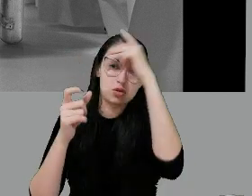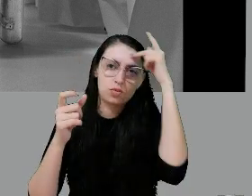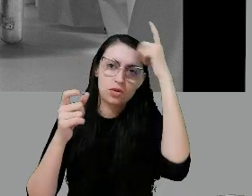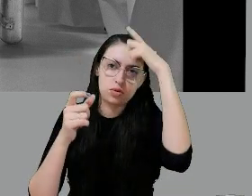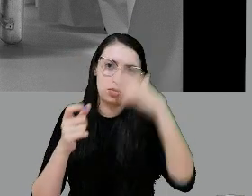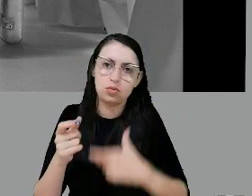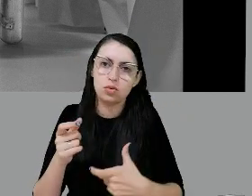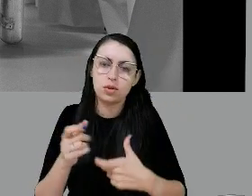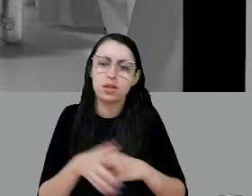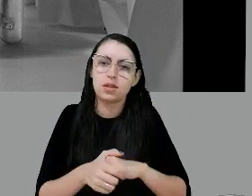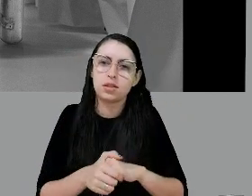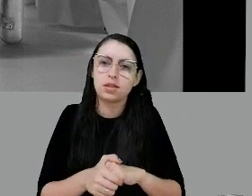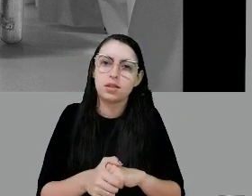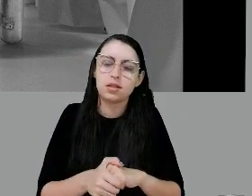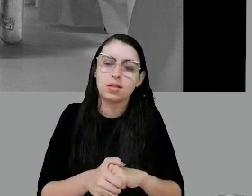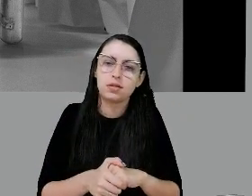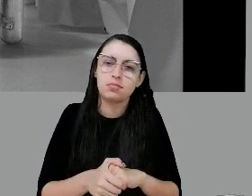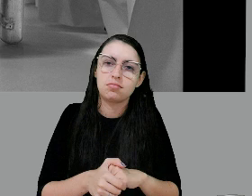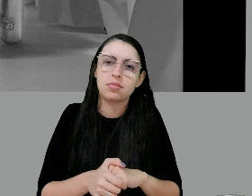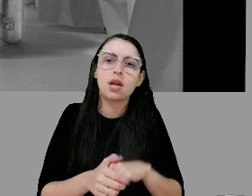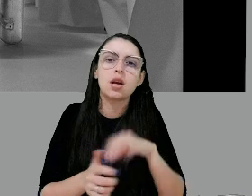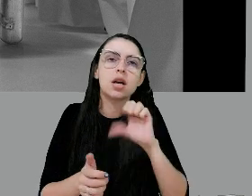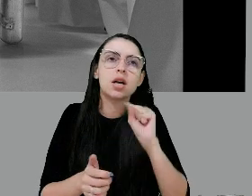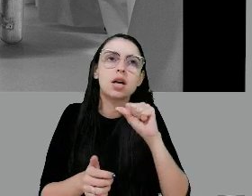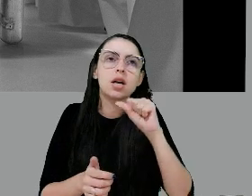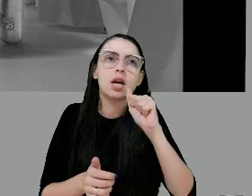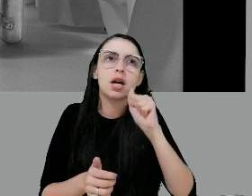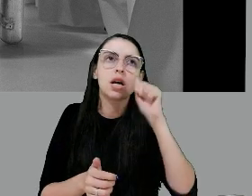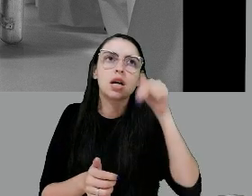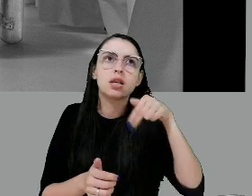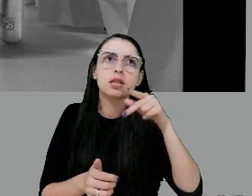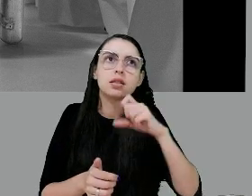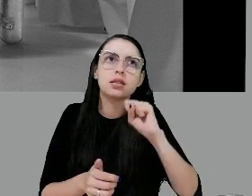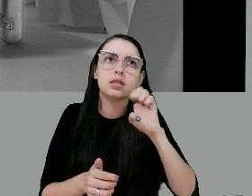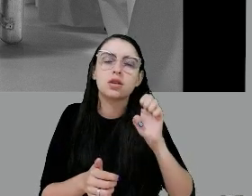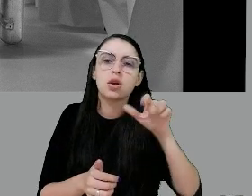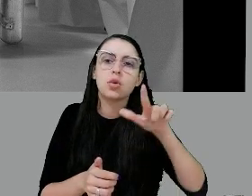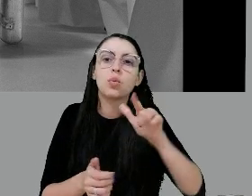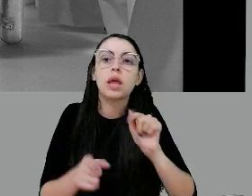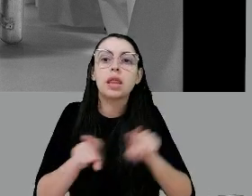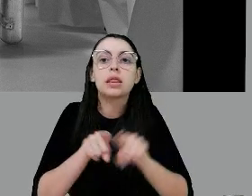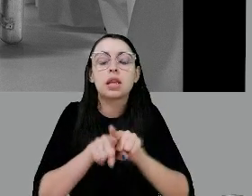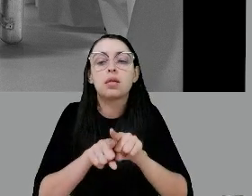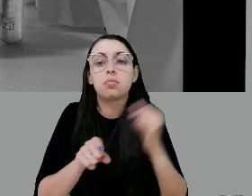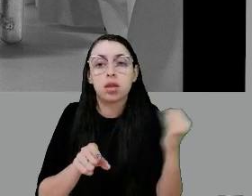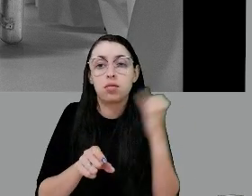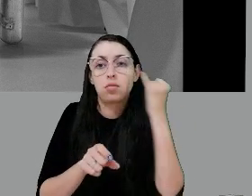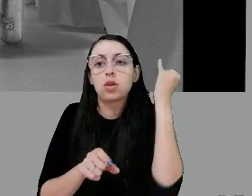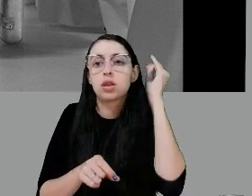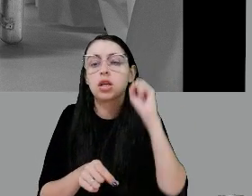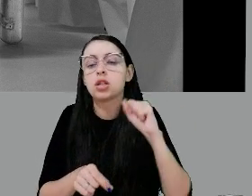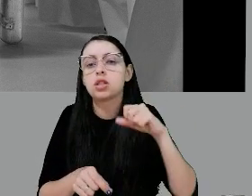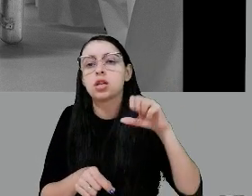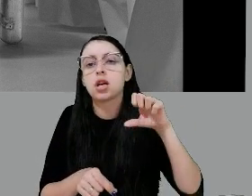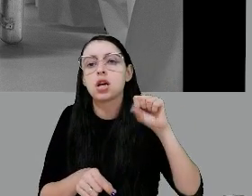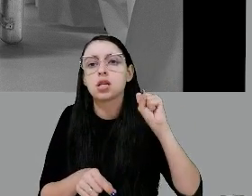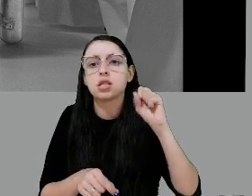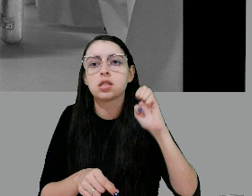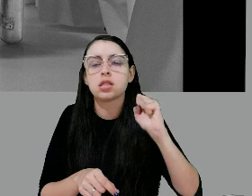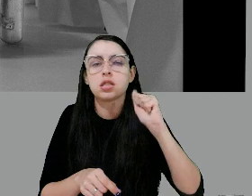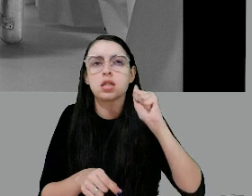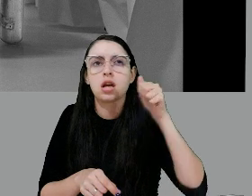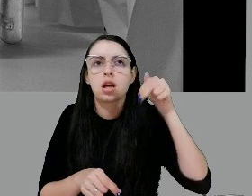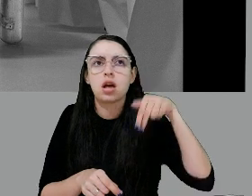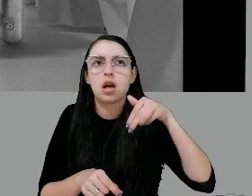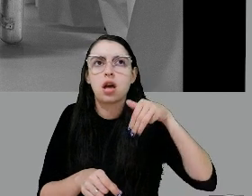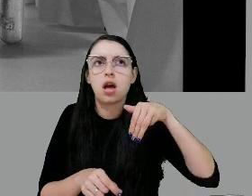fotografia humanista, que a gente tem o Ansel Adams e especialmente o nosso brasileiro, o Sebastião Salgado, que trabalha em preto e